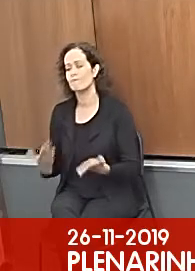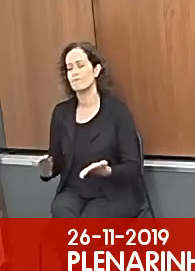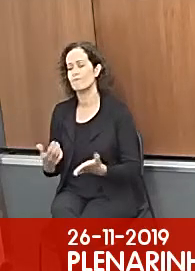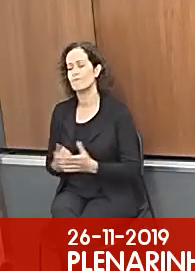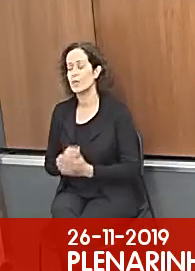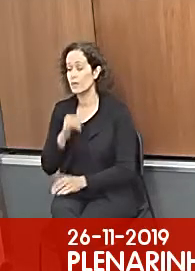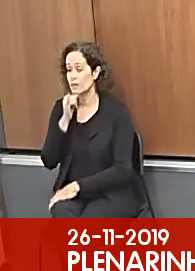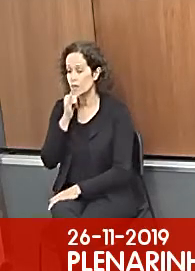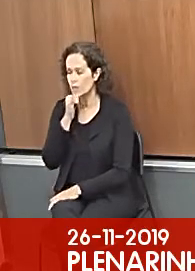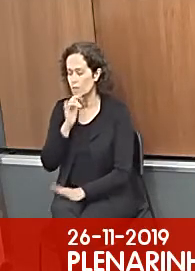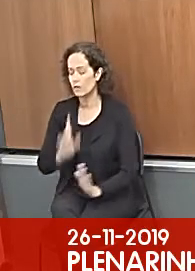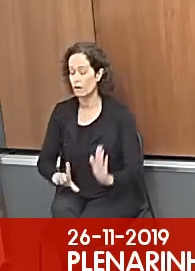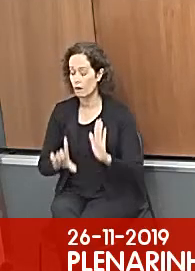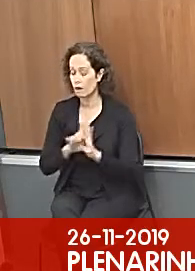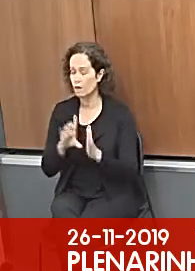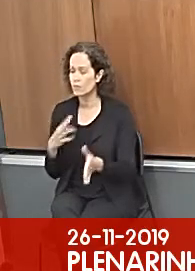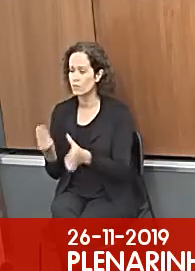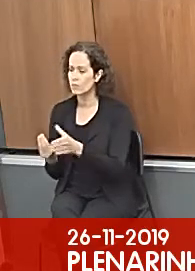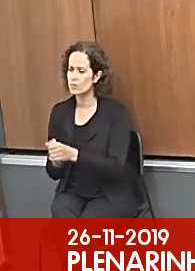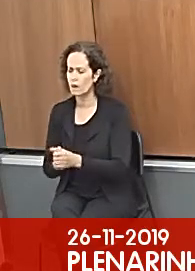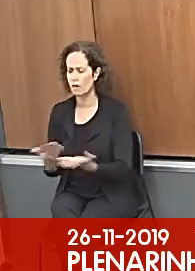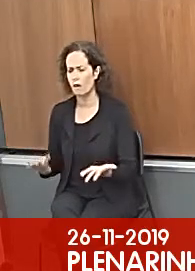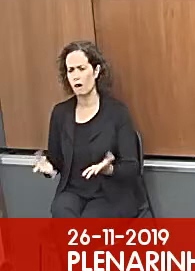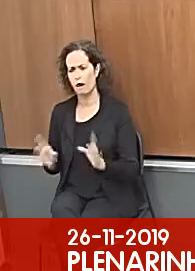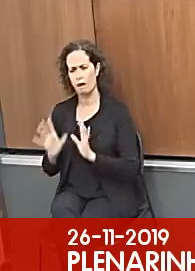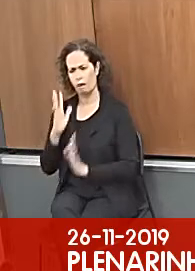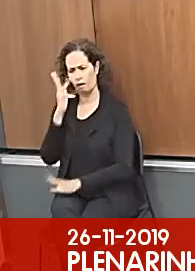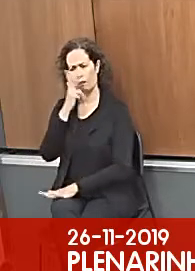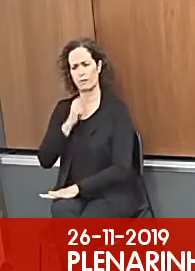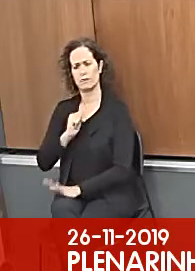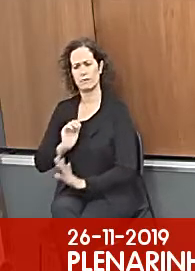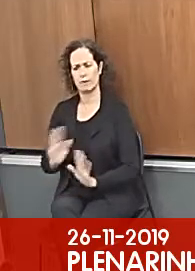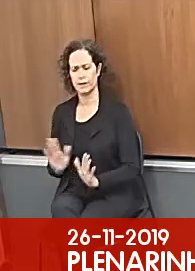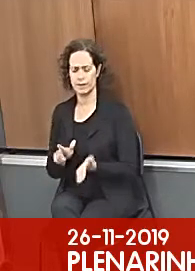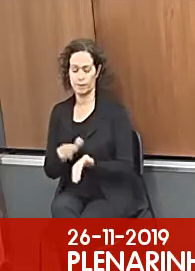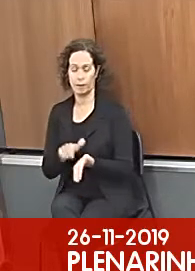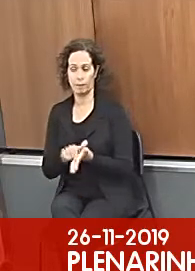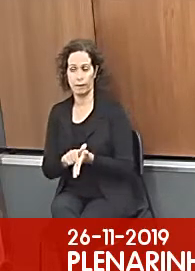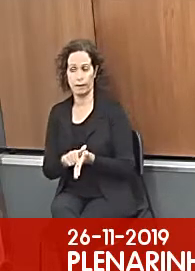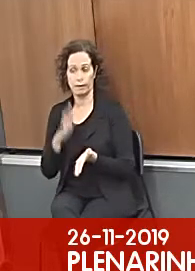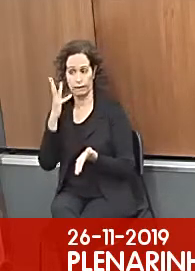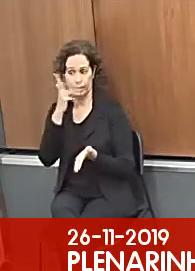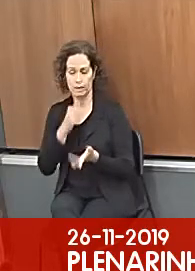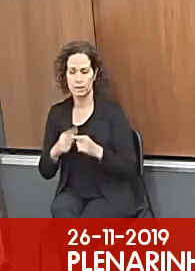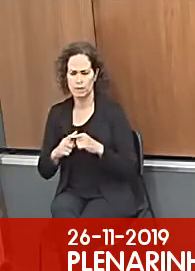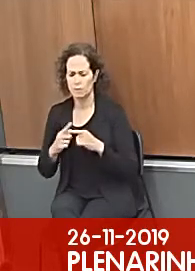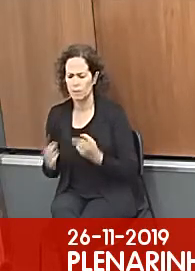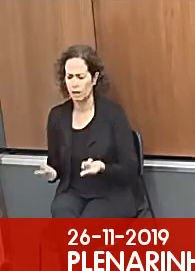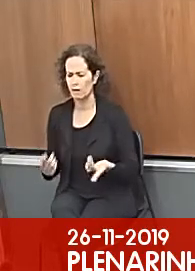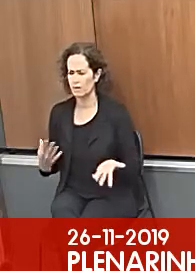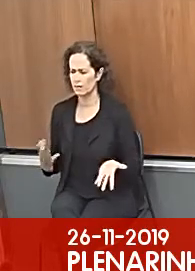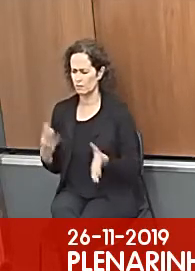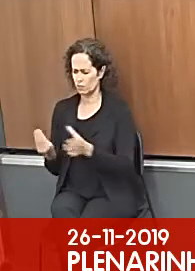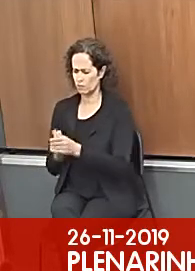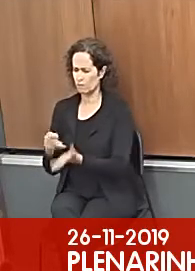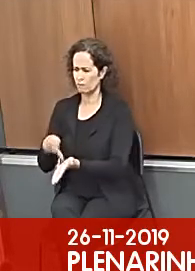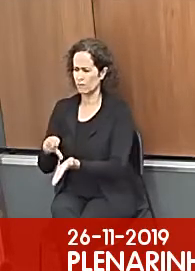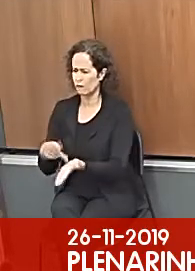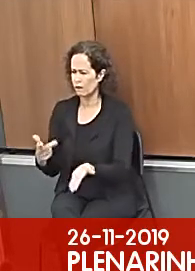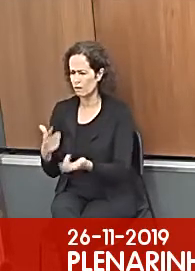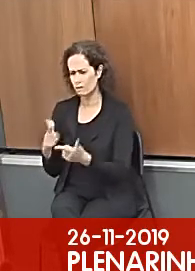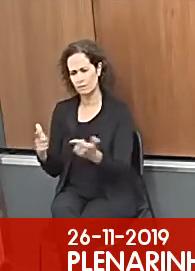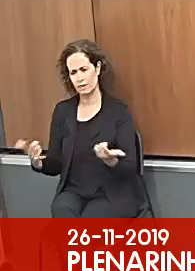exemplo, a lei de inclusão, ela é maravilhosa, no papel, mas, na prática, ela não funciona na